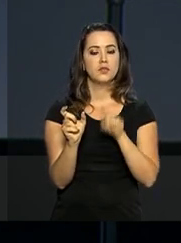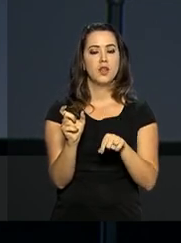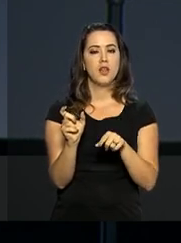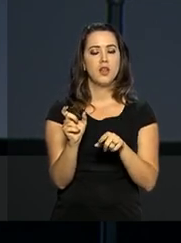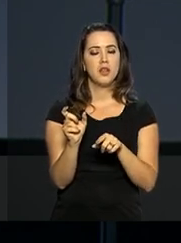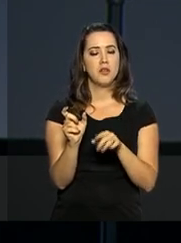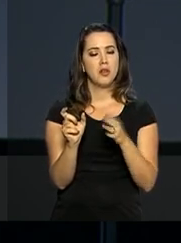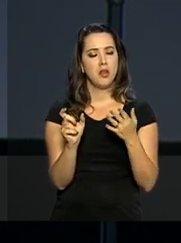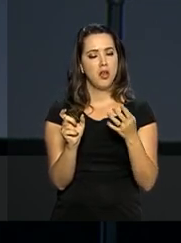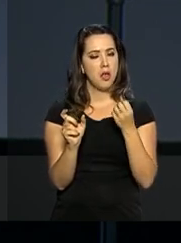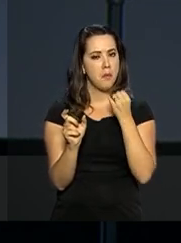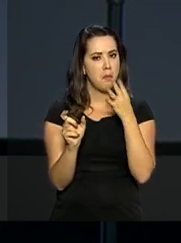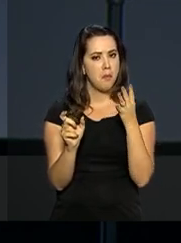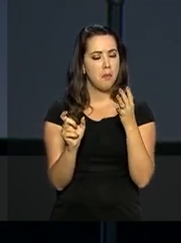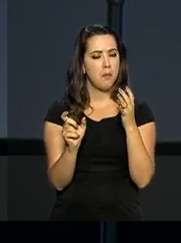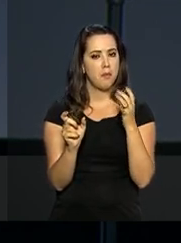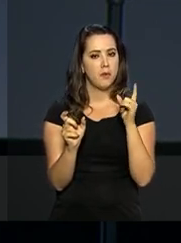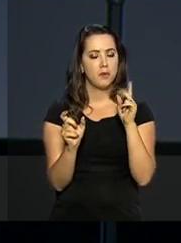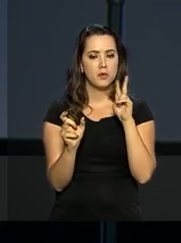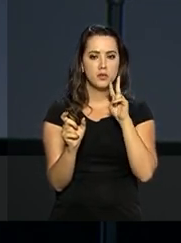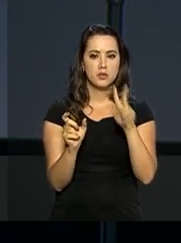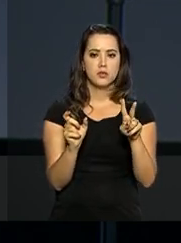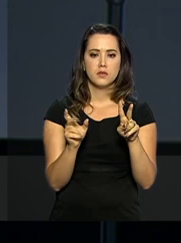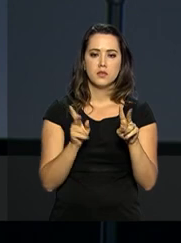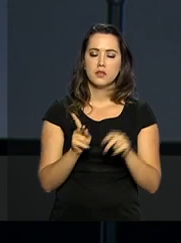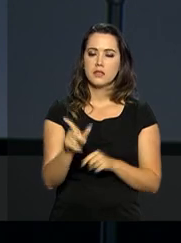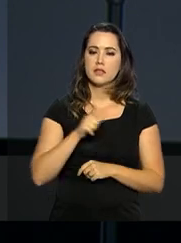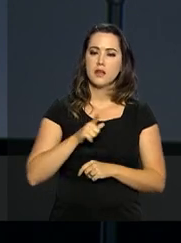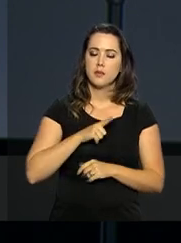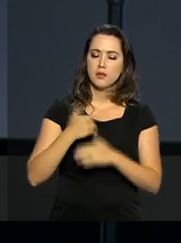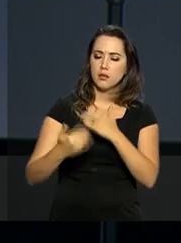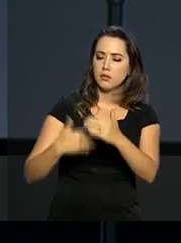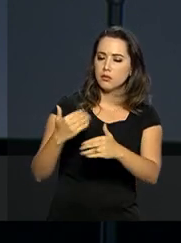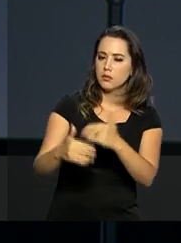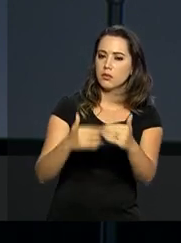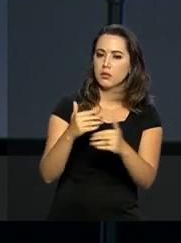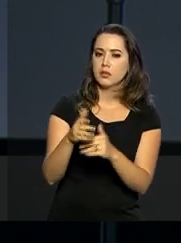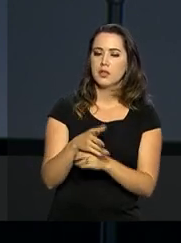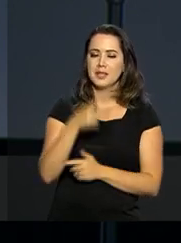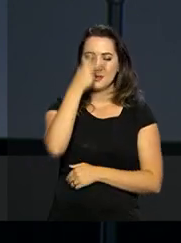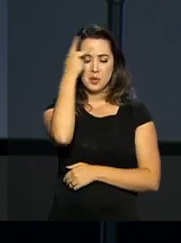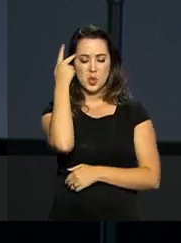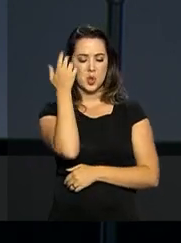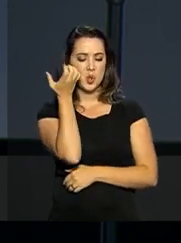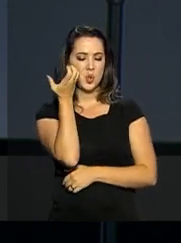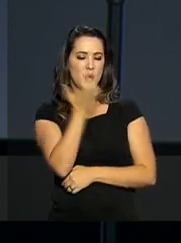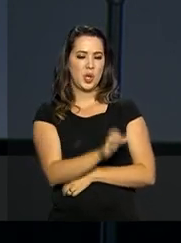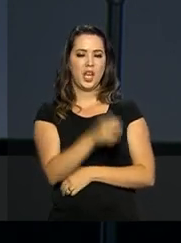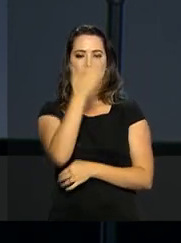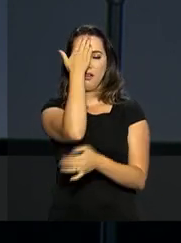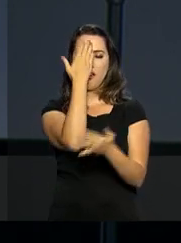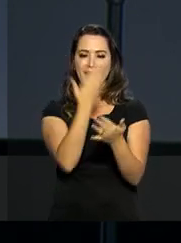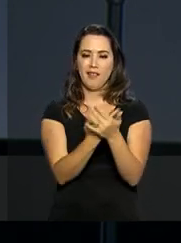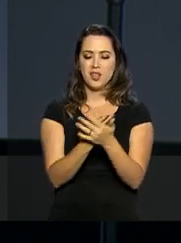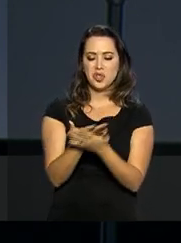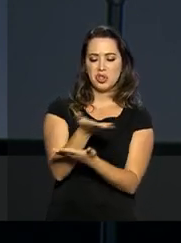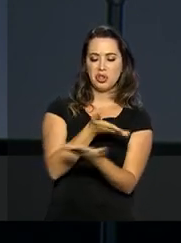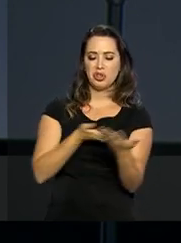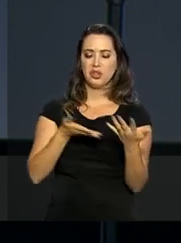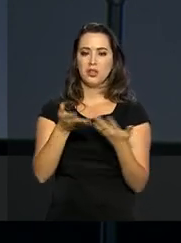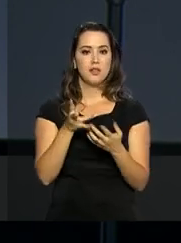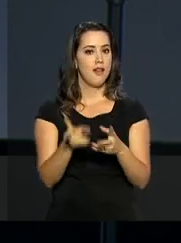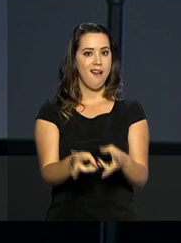interessante como há sempre um permanente pessimismo, muitas vezes, aqui entre nós, que